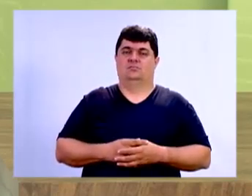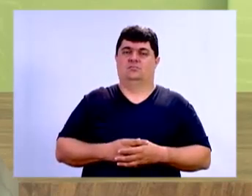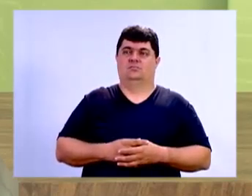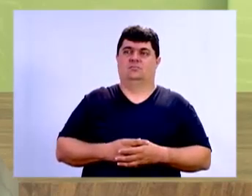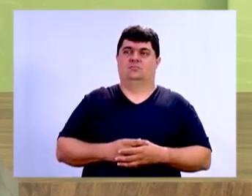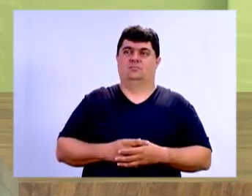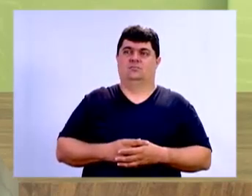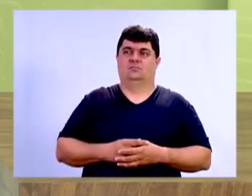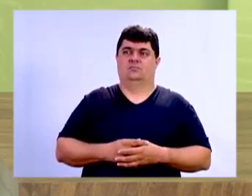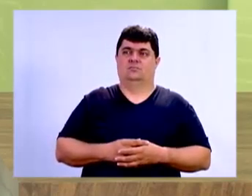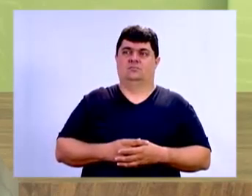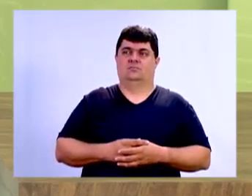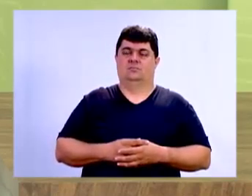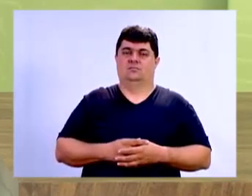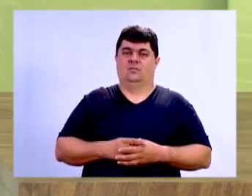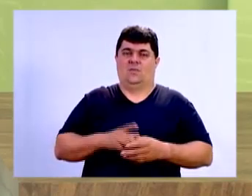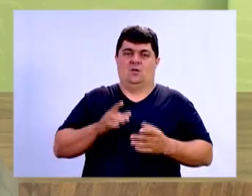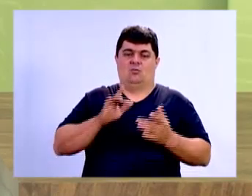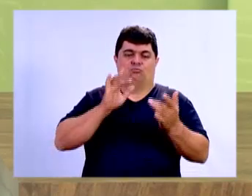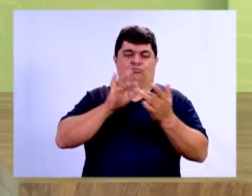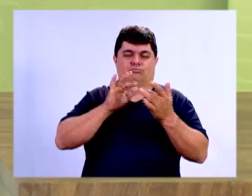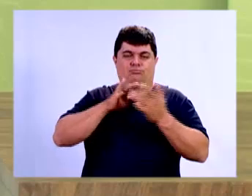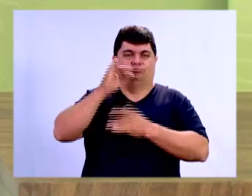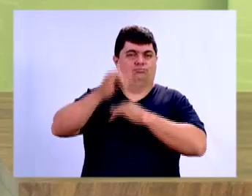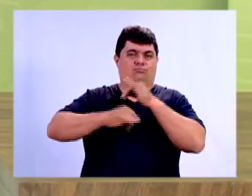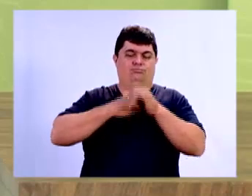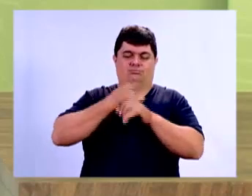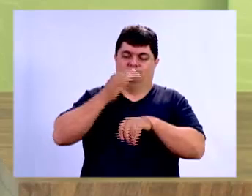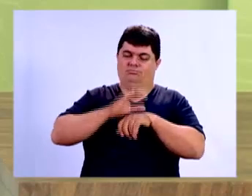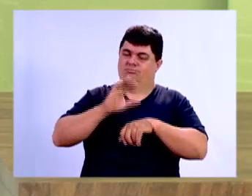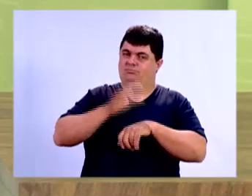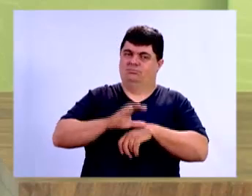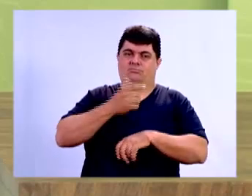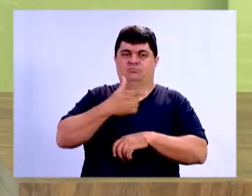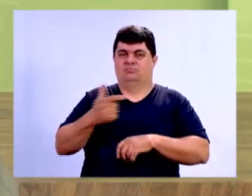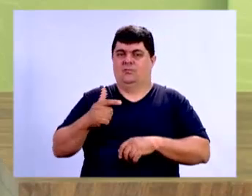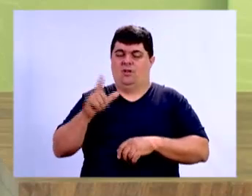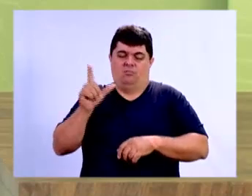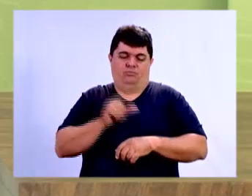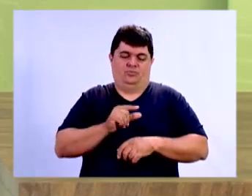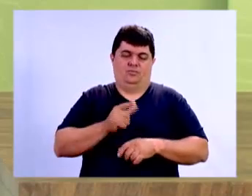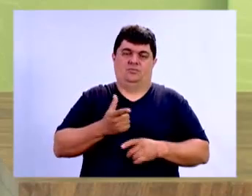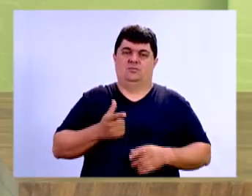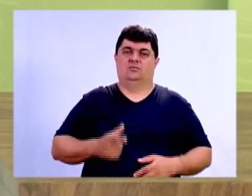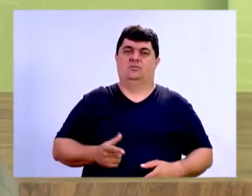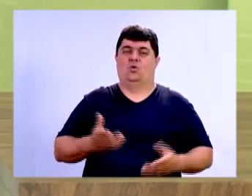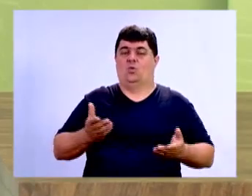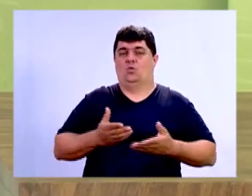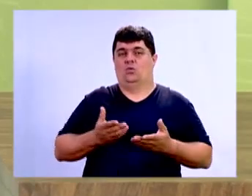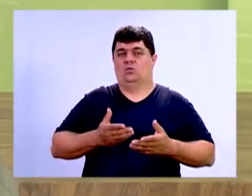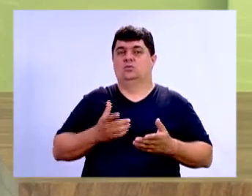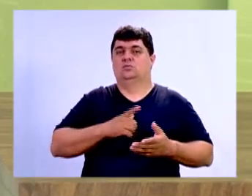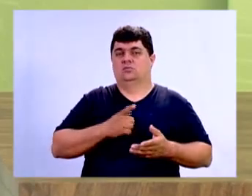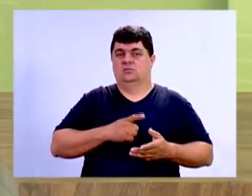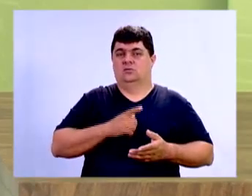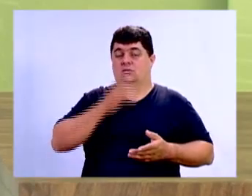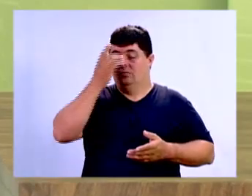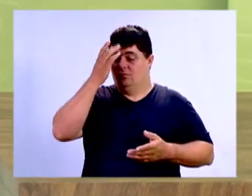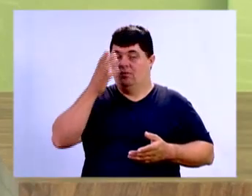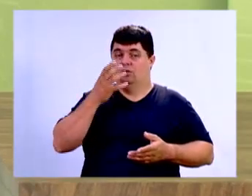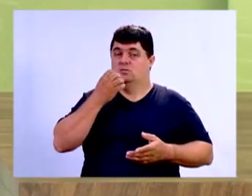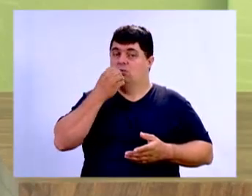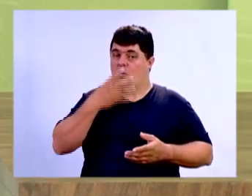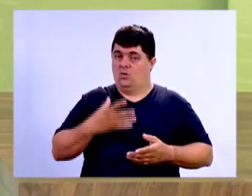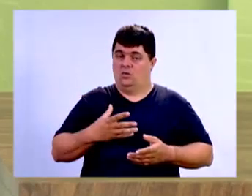e até a própria acesso à internet, aos cursos, eram mais reduzidos. Então, hoje tem-se uma facilidade muito